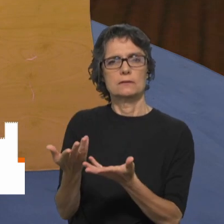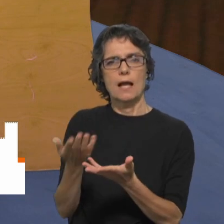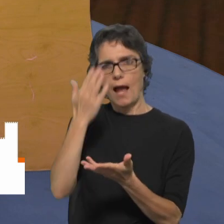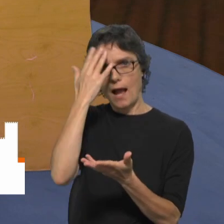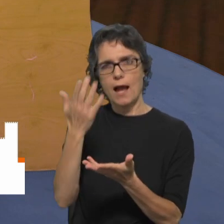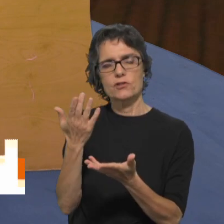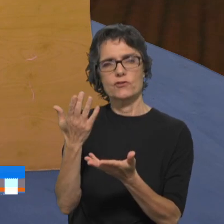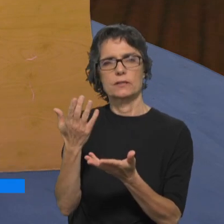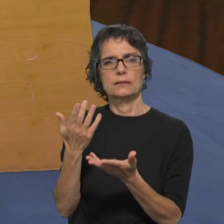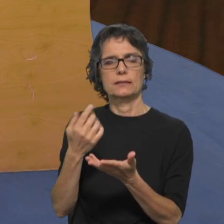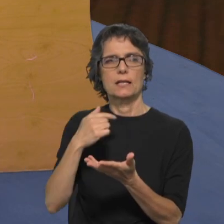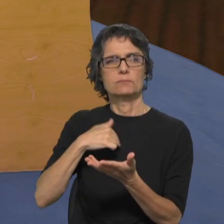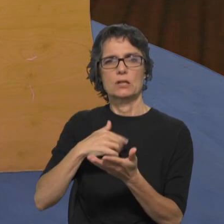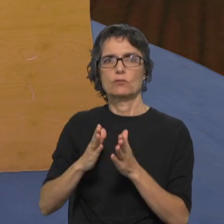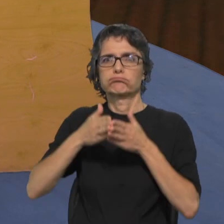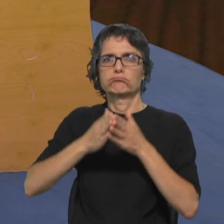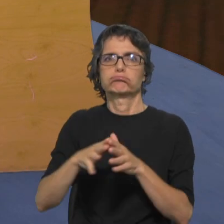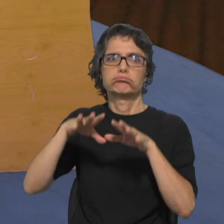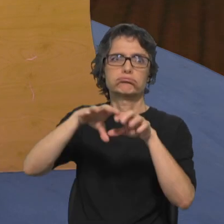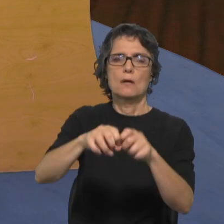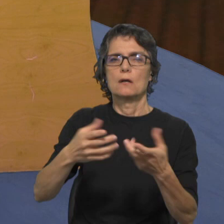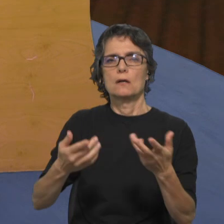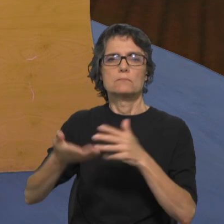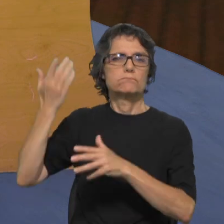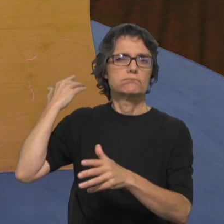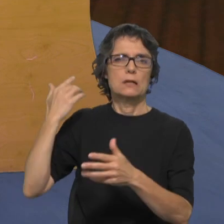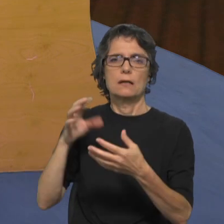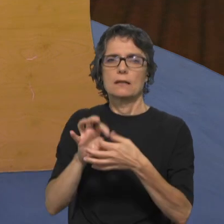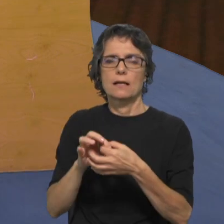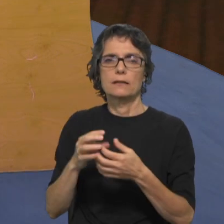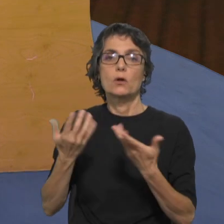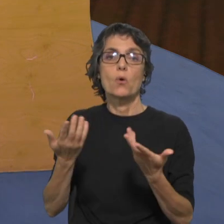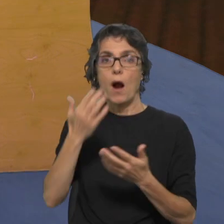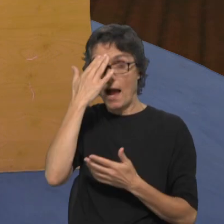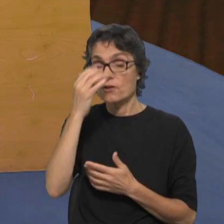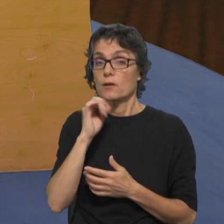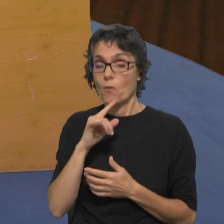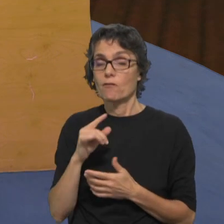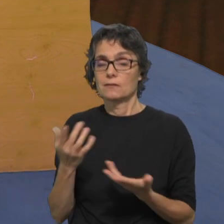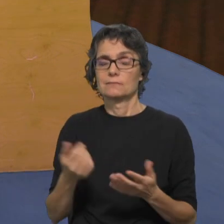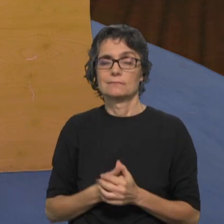da expansão ultramarina nesta sua identidade nacional, ou teme que isso ainda aconteça?